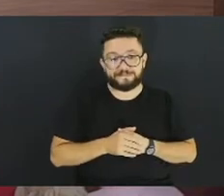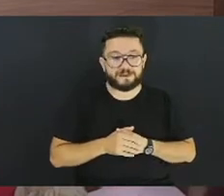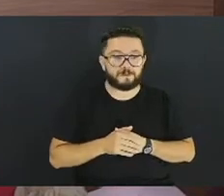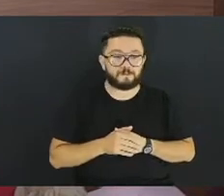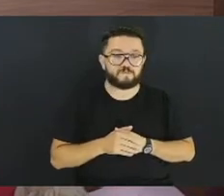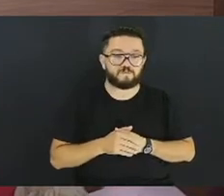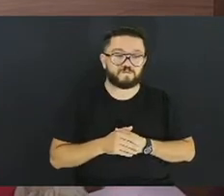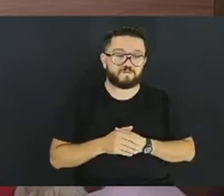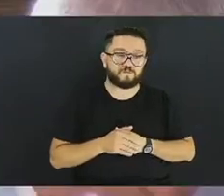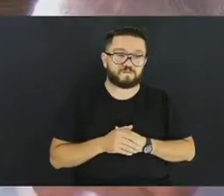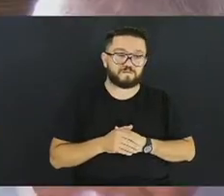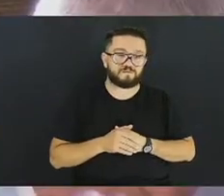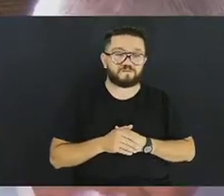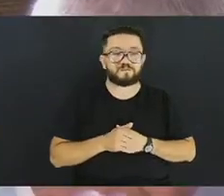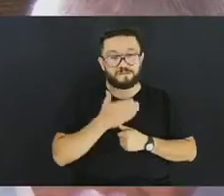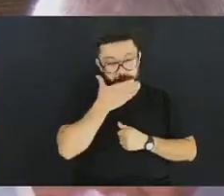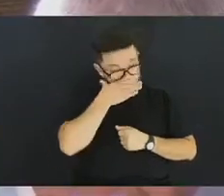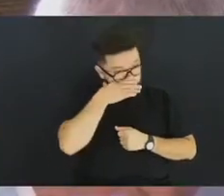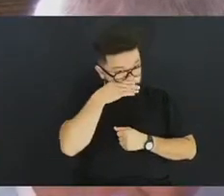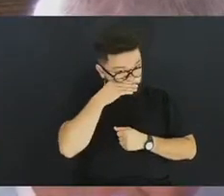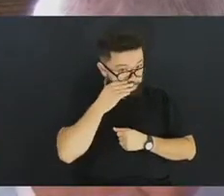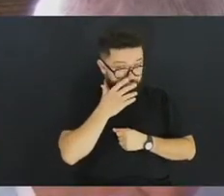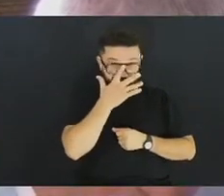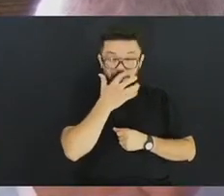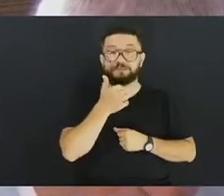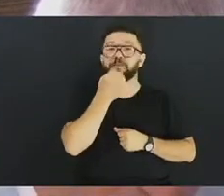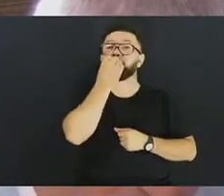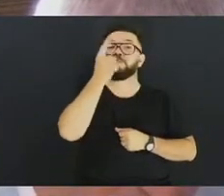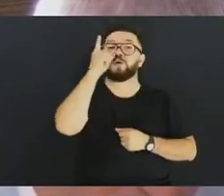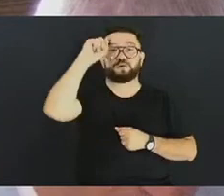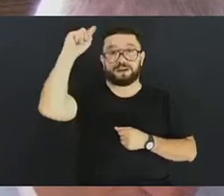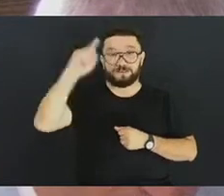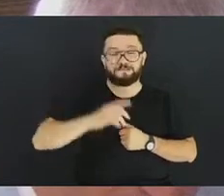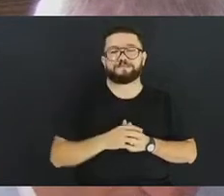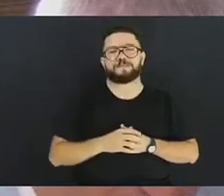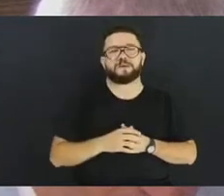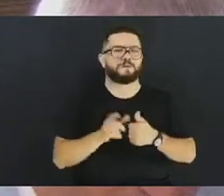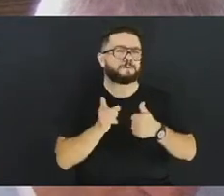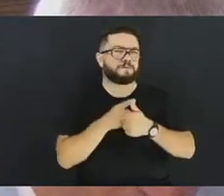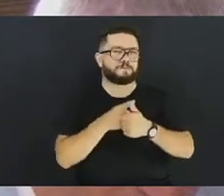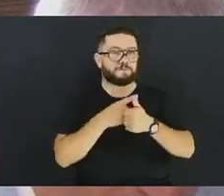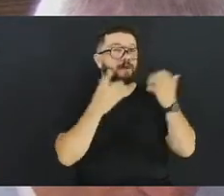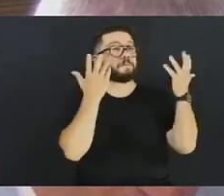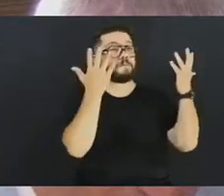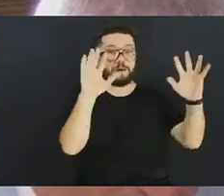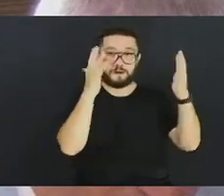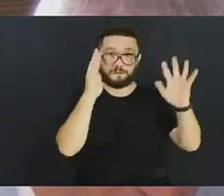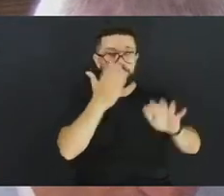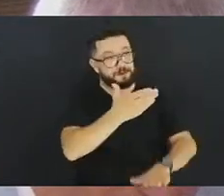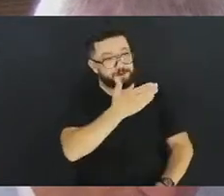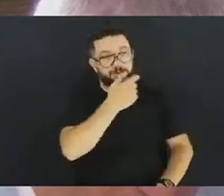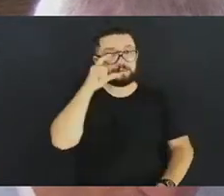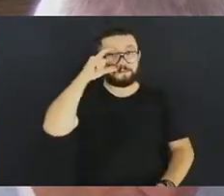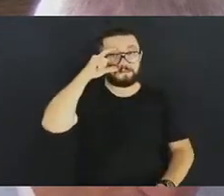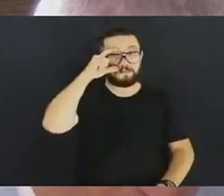Bom dia a todos e todas. Primeiramente, gostaria de parabenizar o vereador Hernani pela iniciativa,